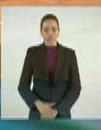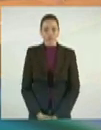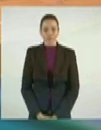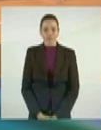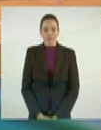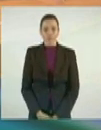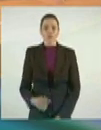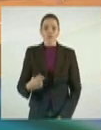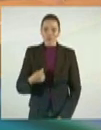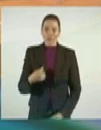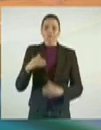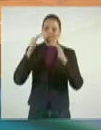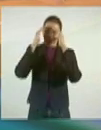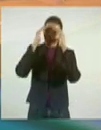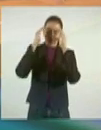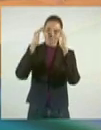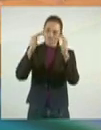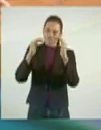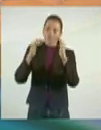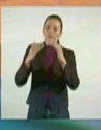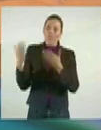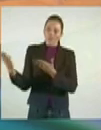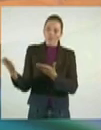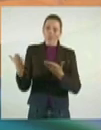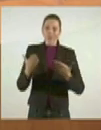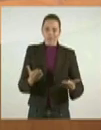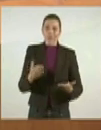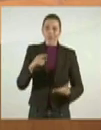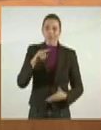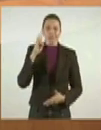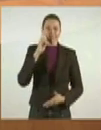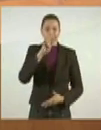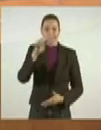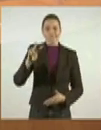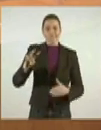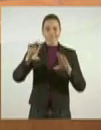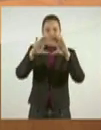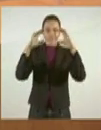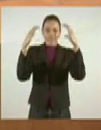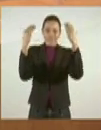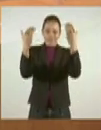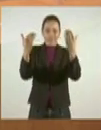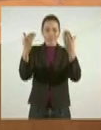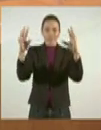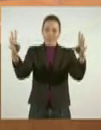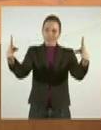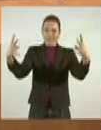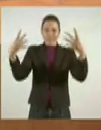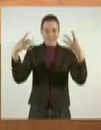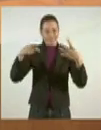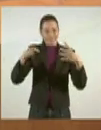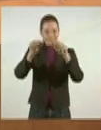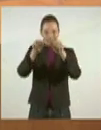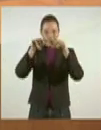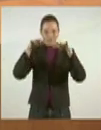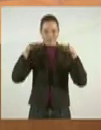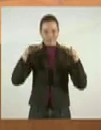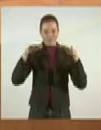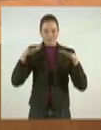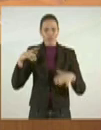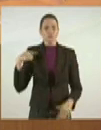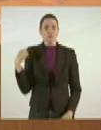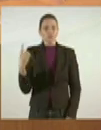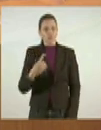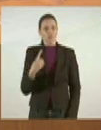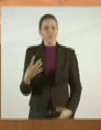nós Recebemos a participação de vocês hoje na galeria prestigiando esta sessão quo fazer uma nós nos sentimos